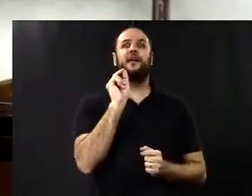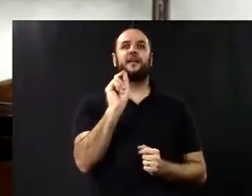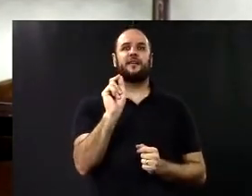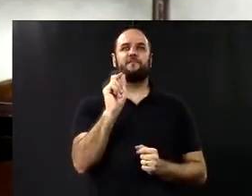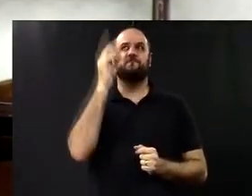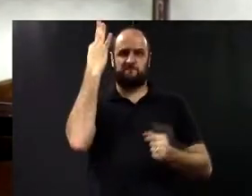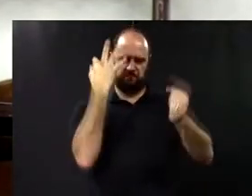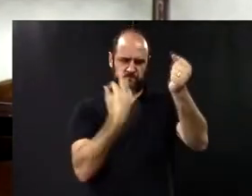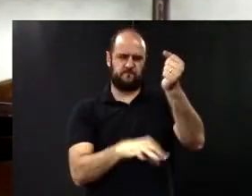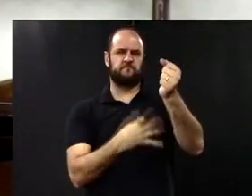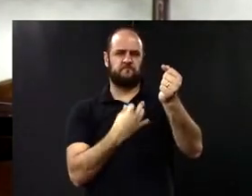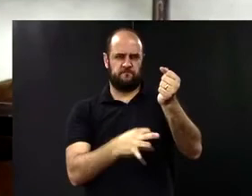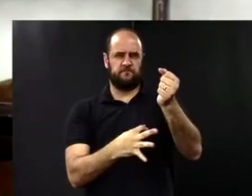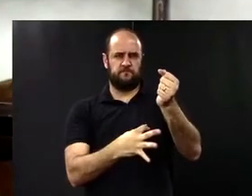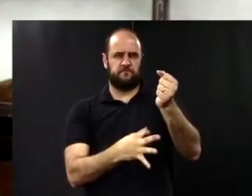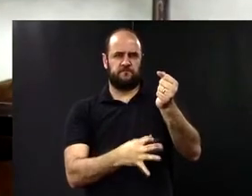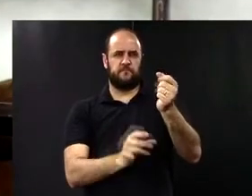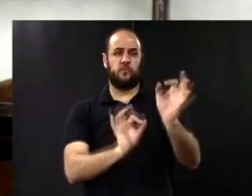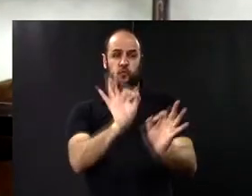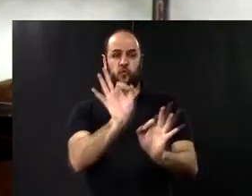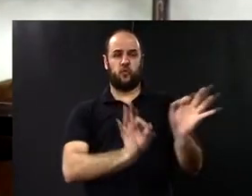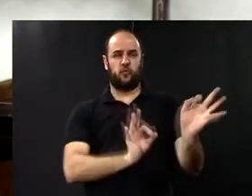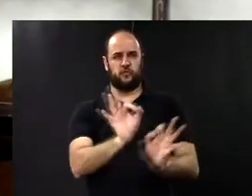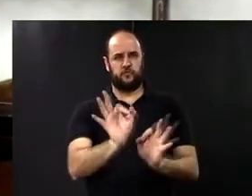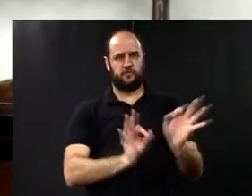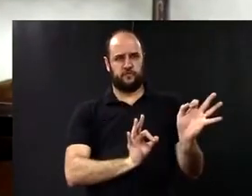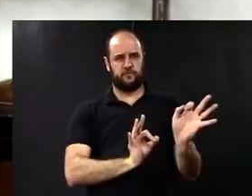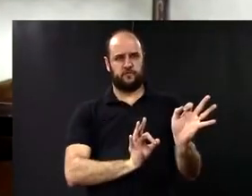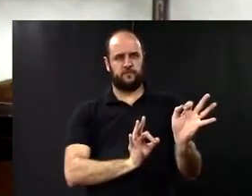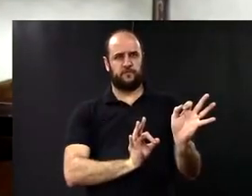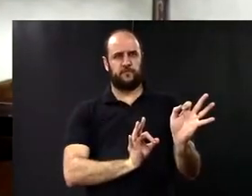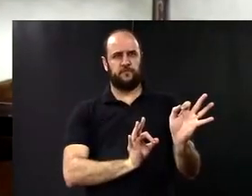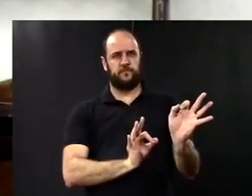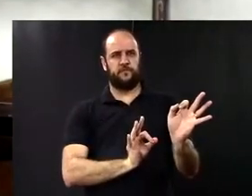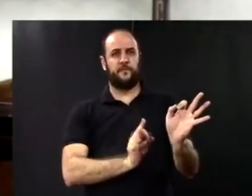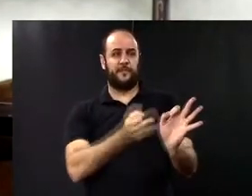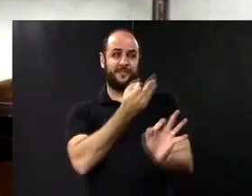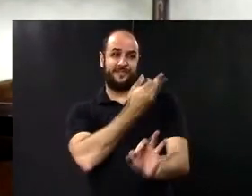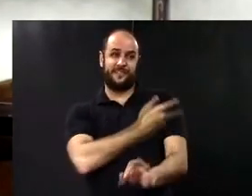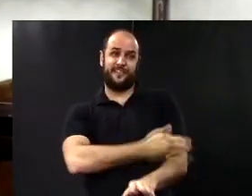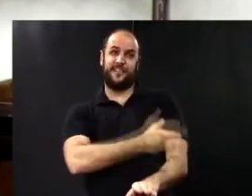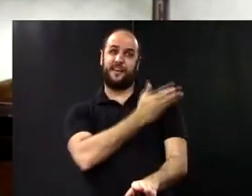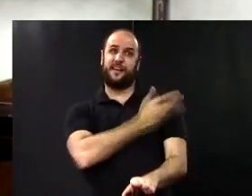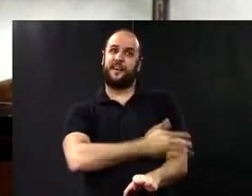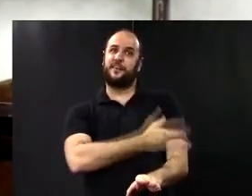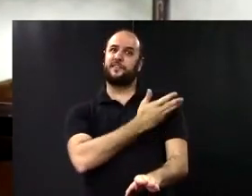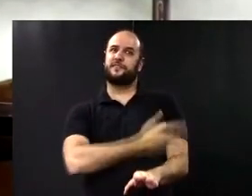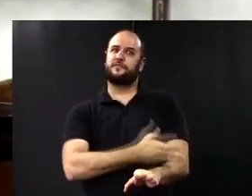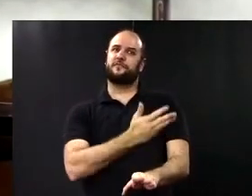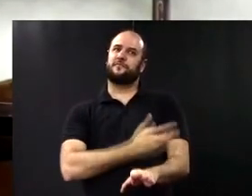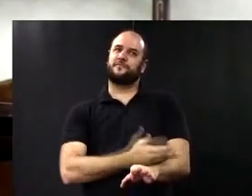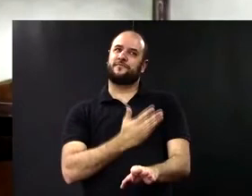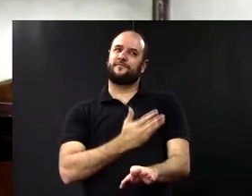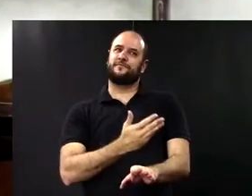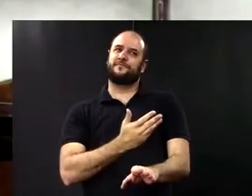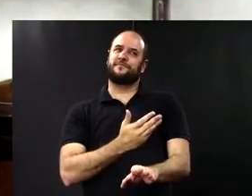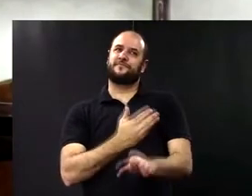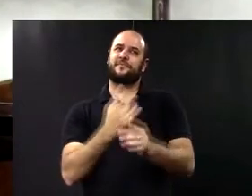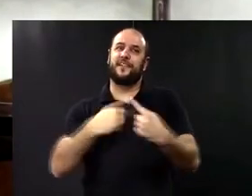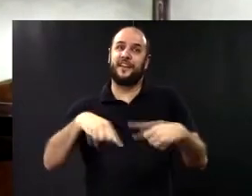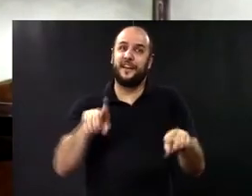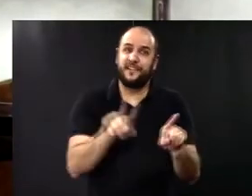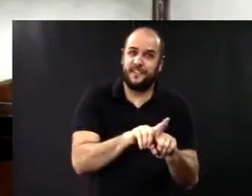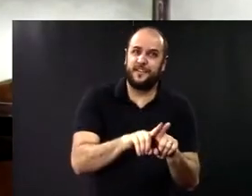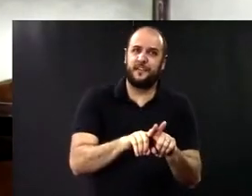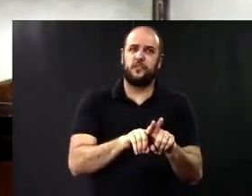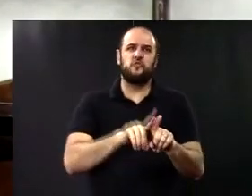disciplina é uma correção para treinamento. Ou seja, a disciplina não é